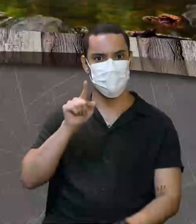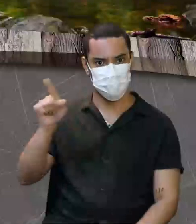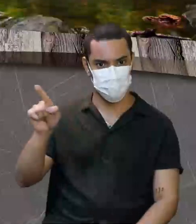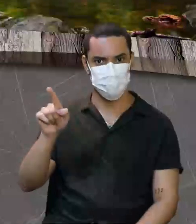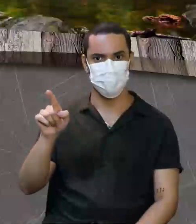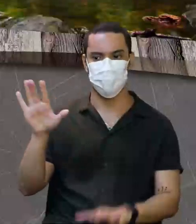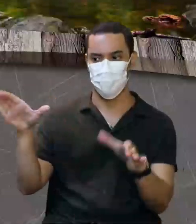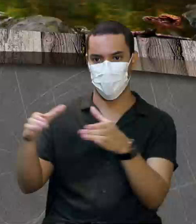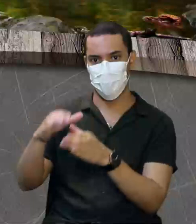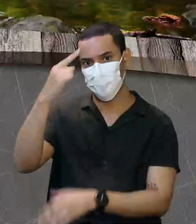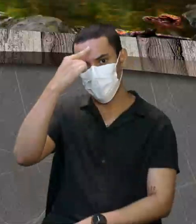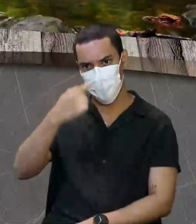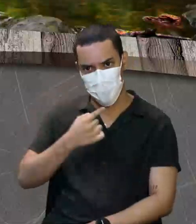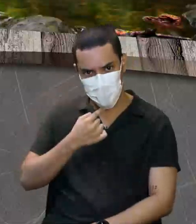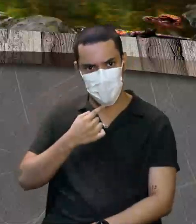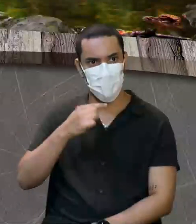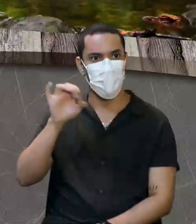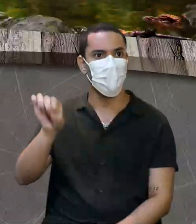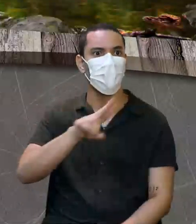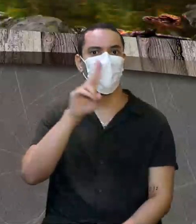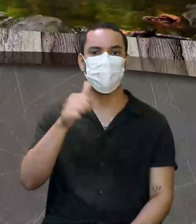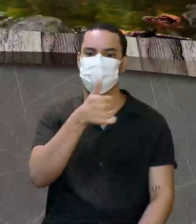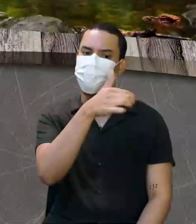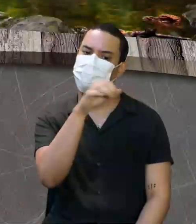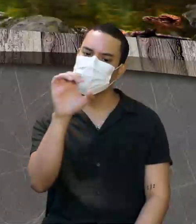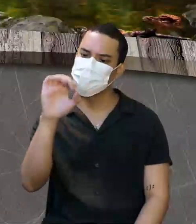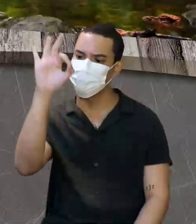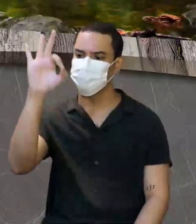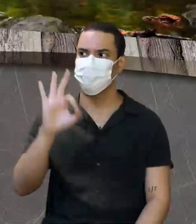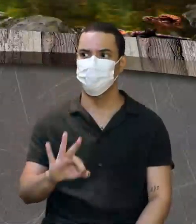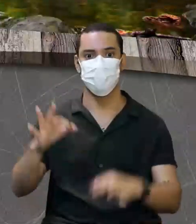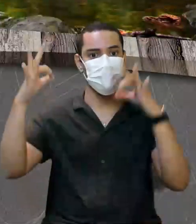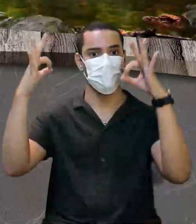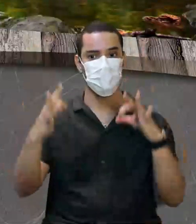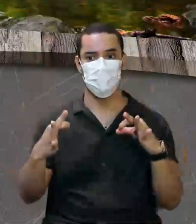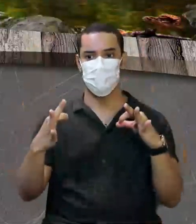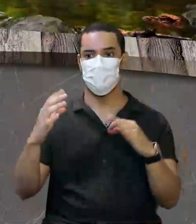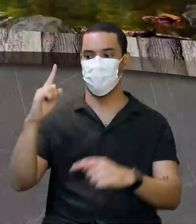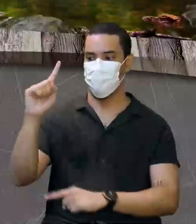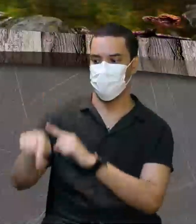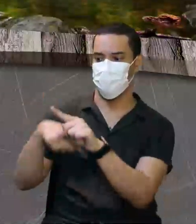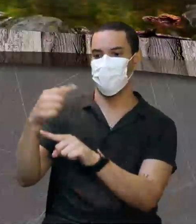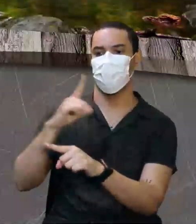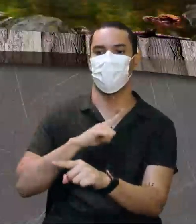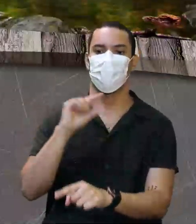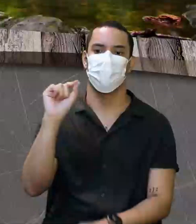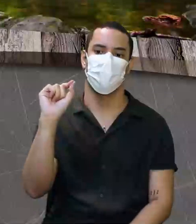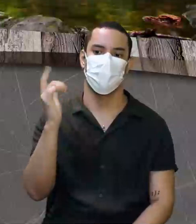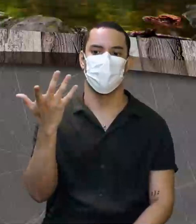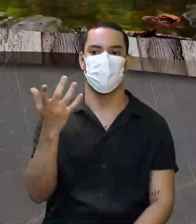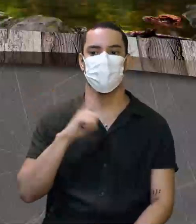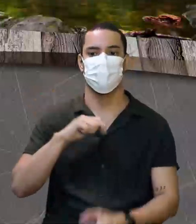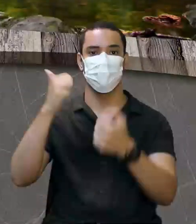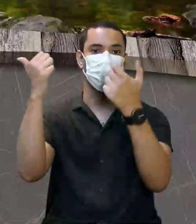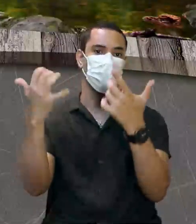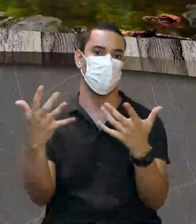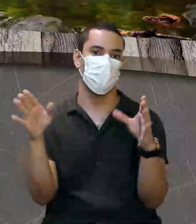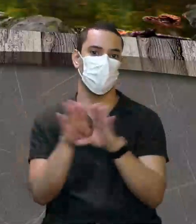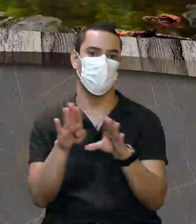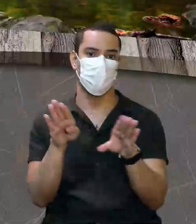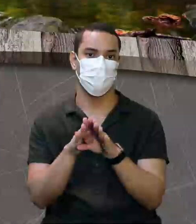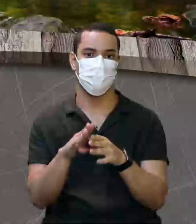australopithecus? Existe 100% de certeza que quem veio depois, por exemplo, a gente falou ali